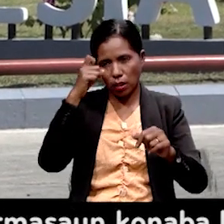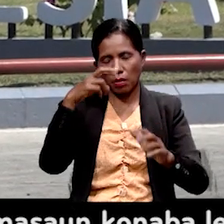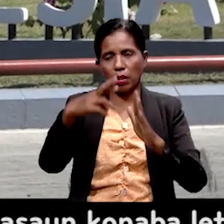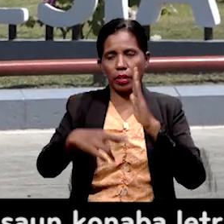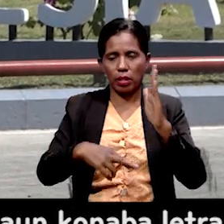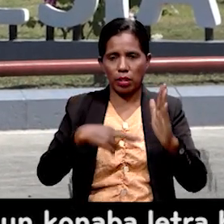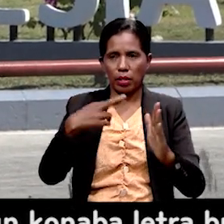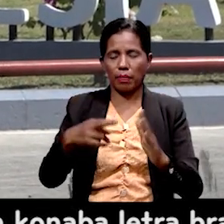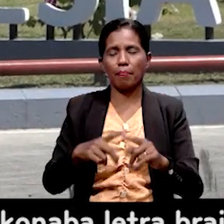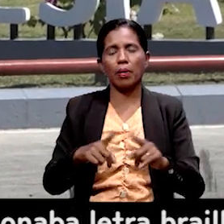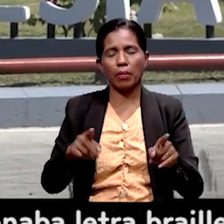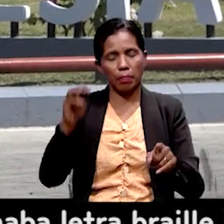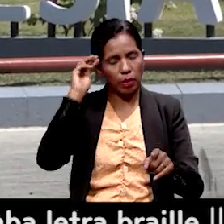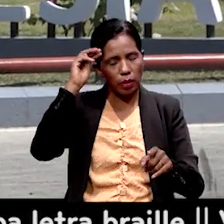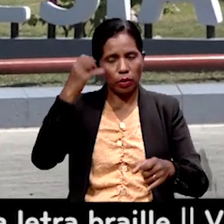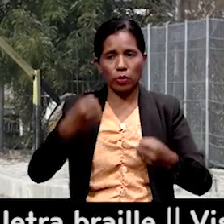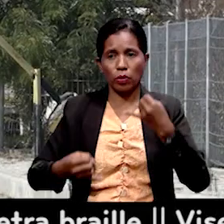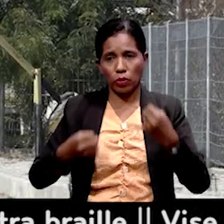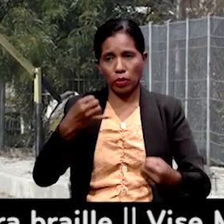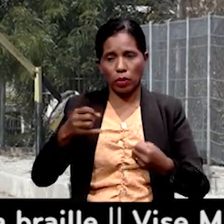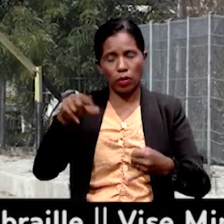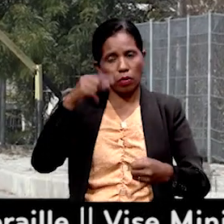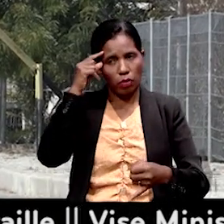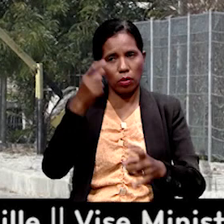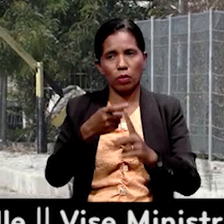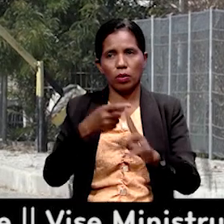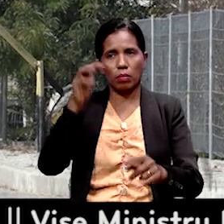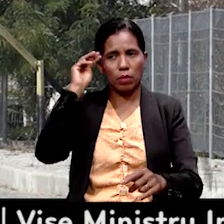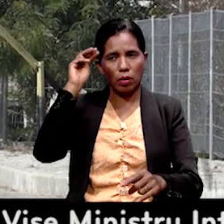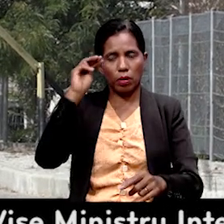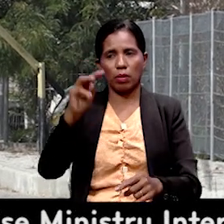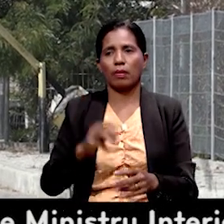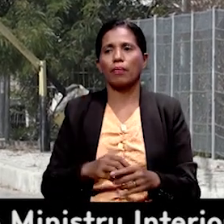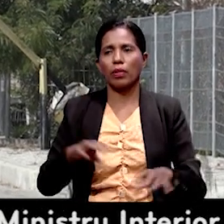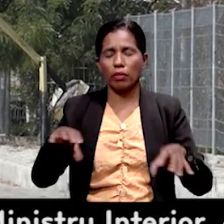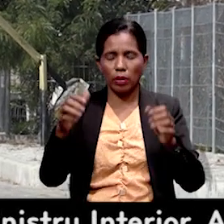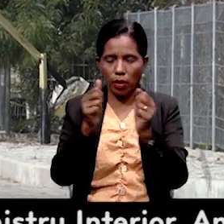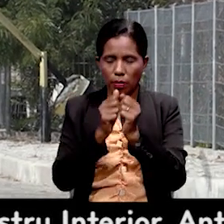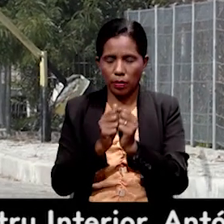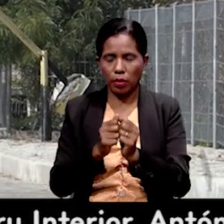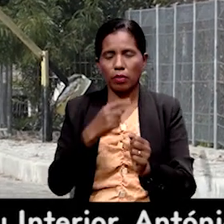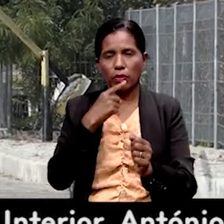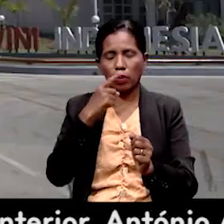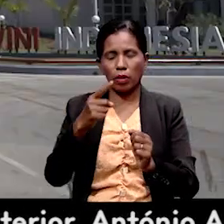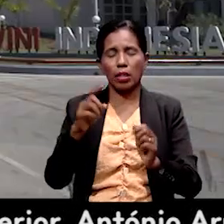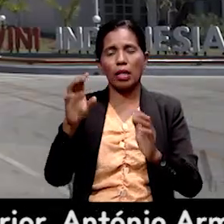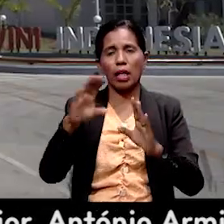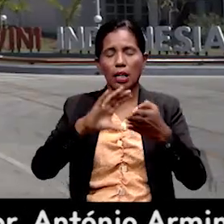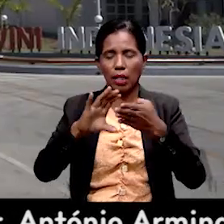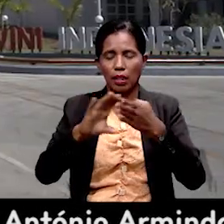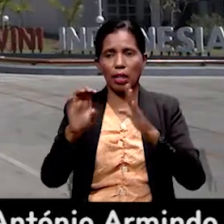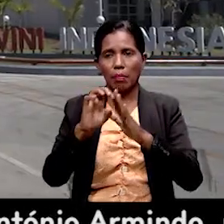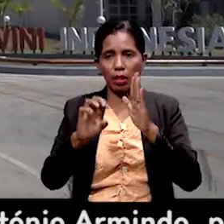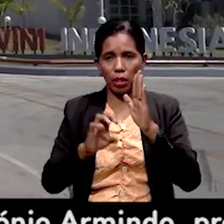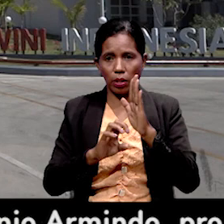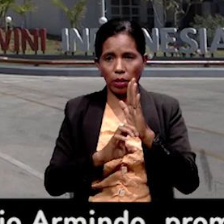mebe Ministro Justiça Manuel Cárceres Ateten, Governo Lihusi Ministério Nego Estrangeiro na Cooperação, asaio na carta ba Embaixador Timor-Roan Sira e